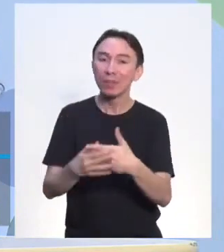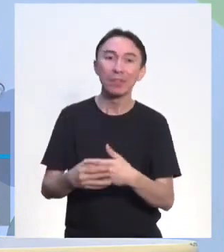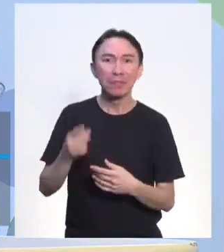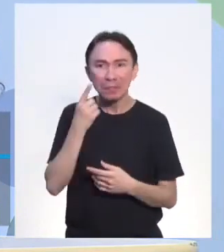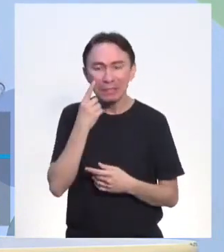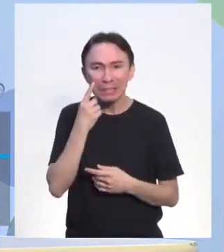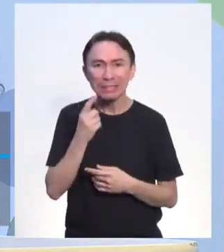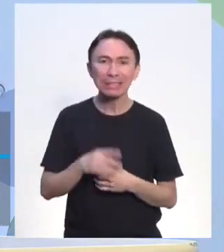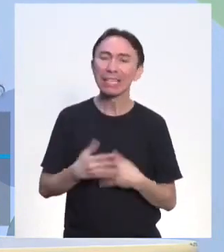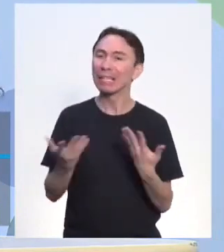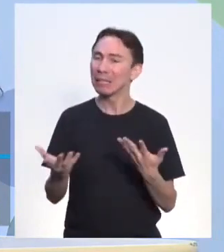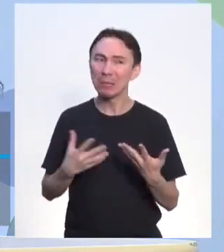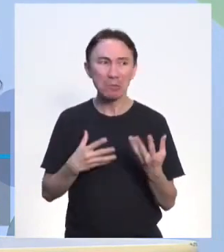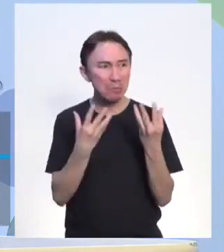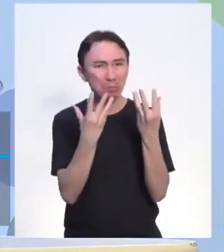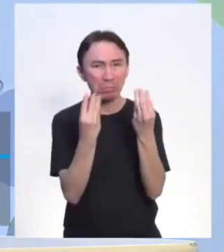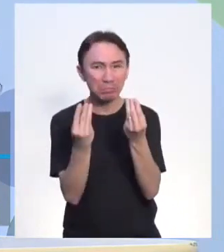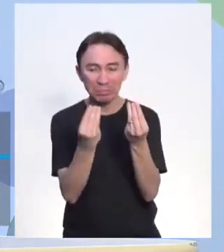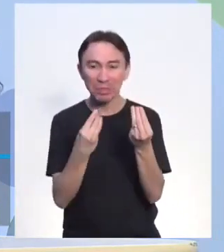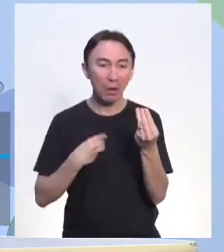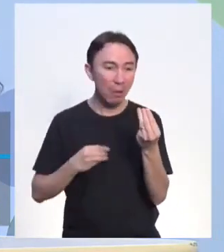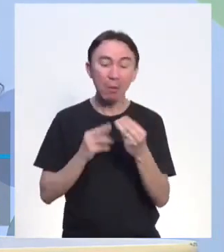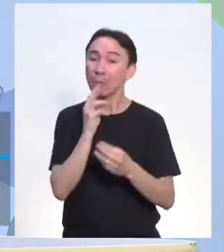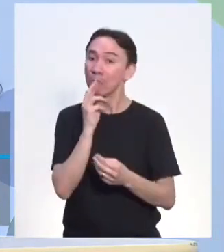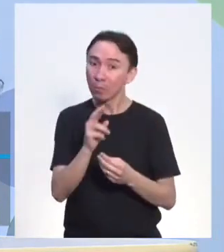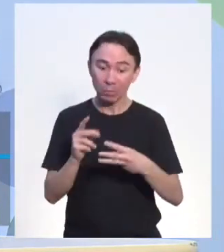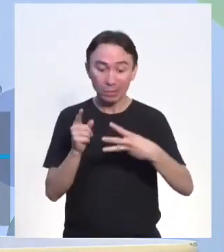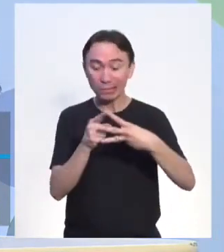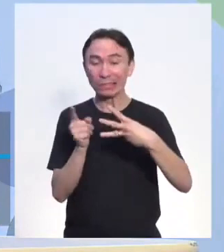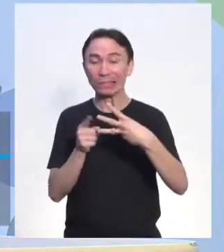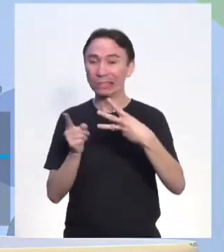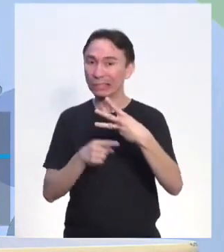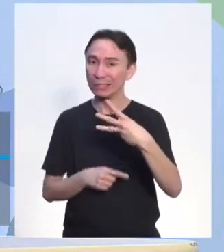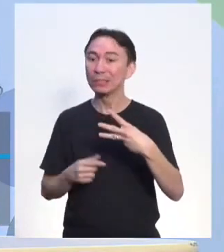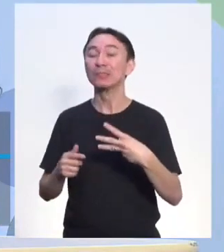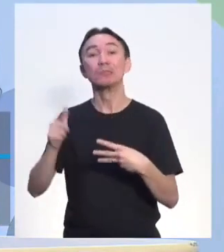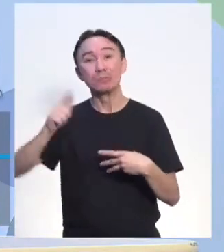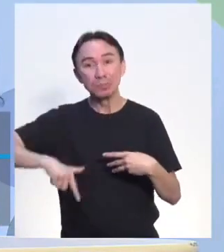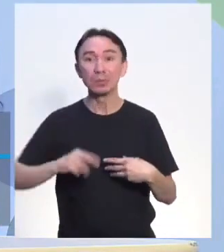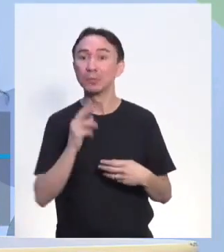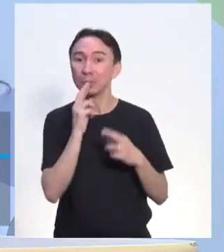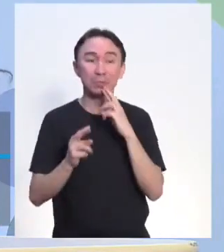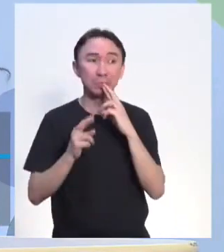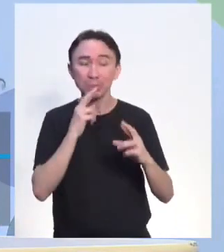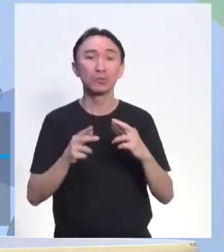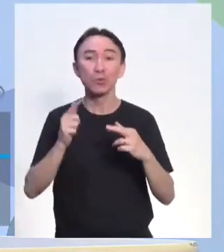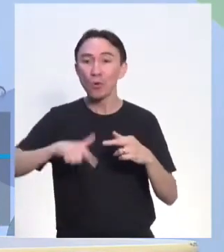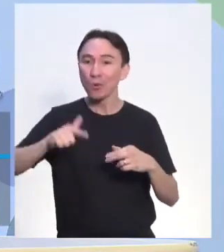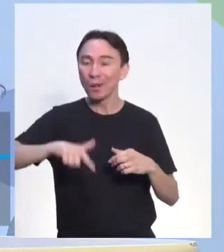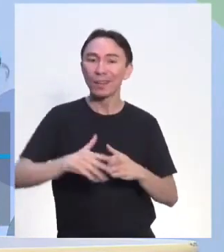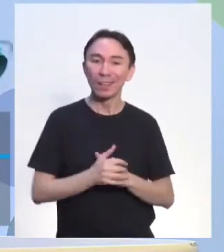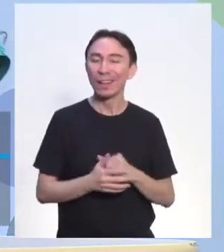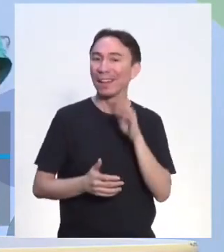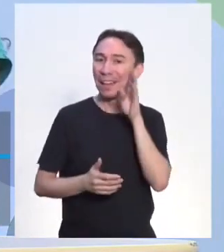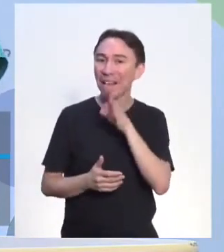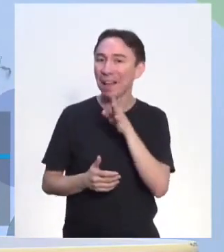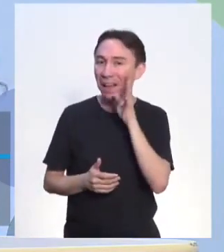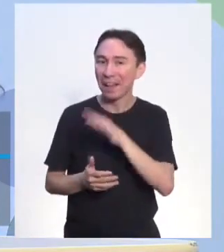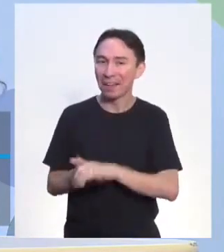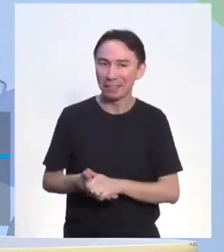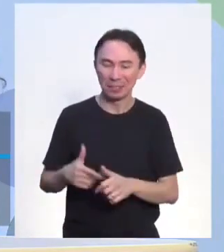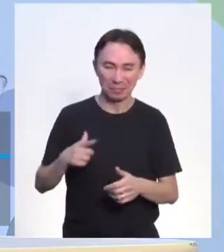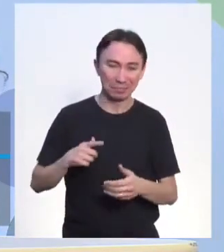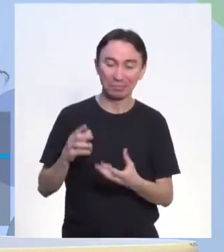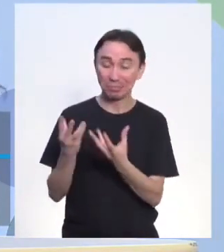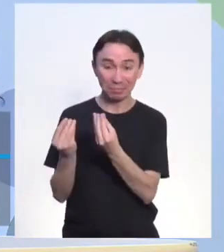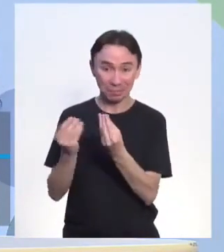que vários estavam colocando as três respostas, eles responderam de novo lá no chat. Achei muito legal. Entre todo mundo